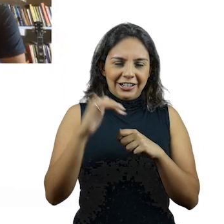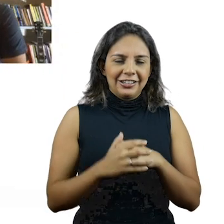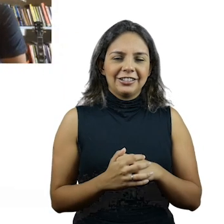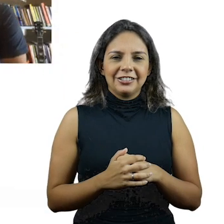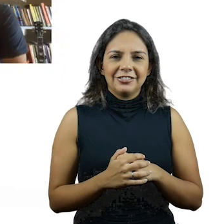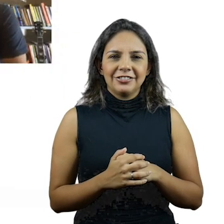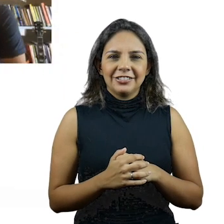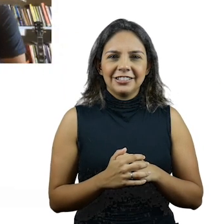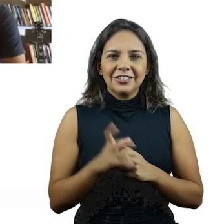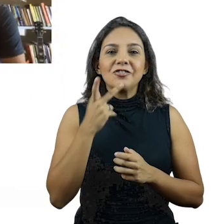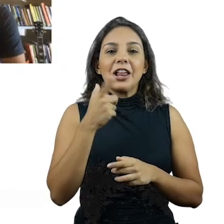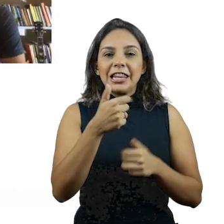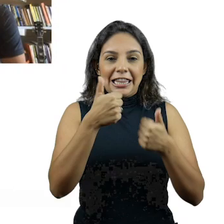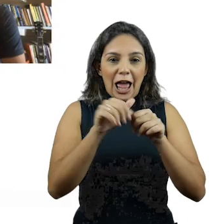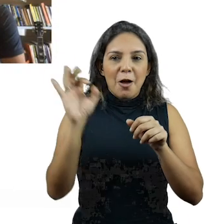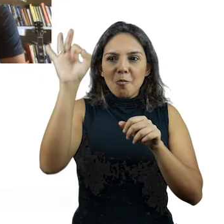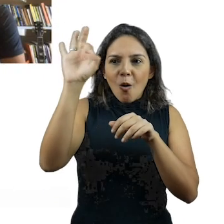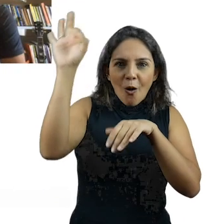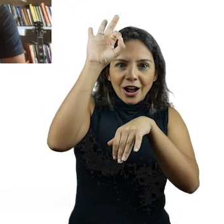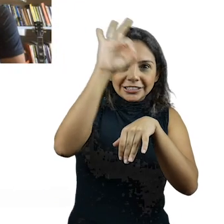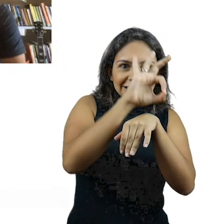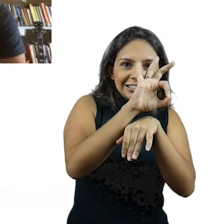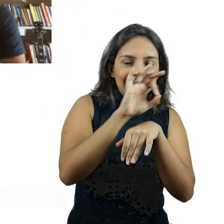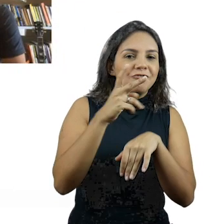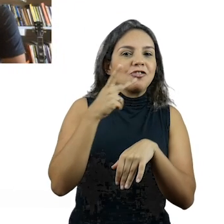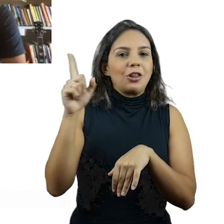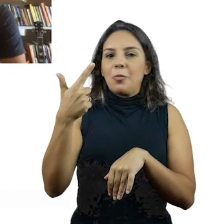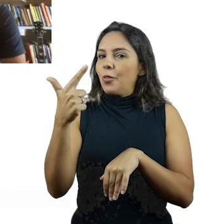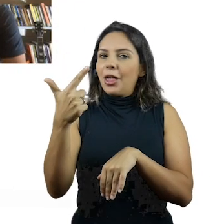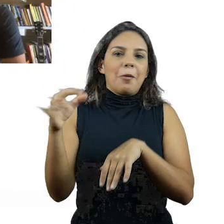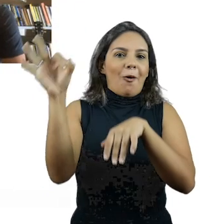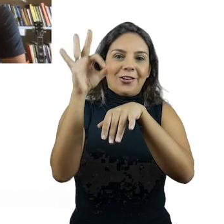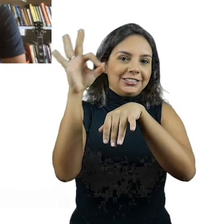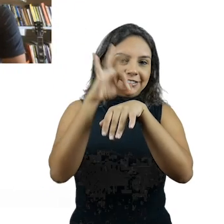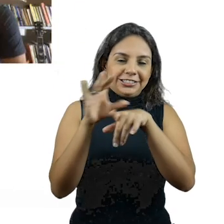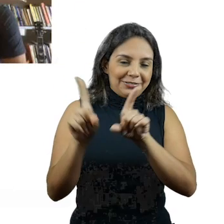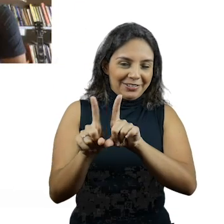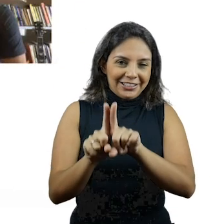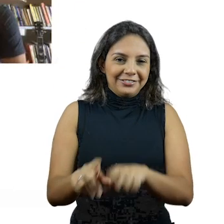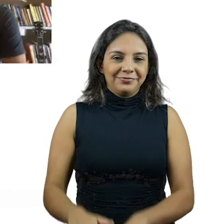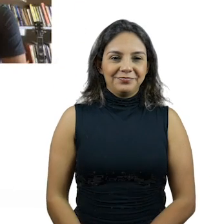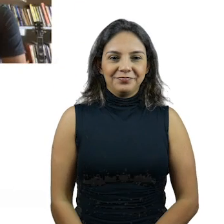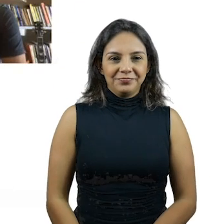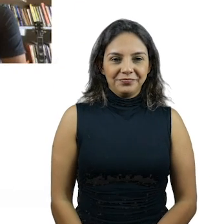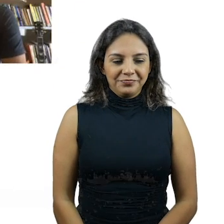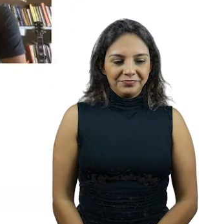você está as moscas? Ele falou assim: não, mosca também não tem.